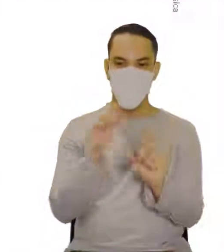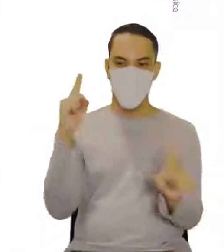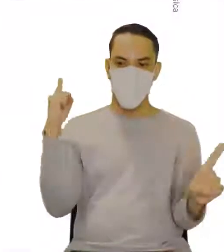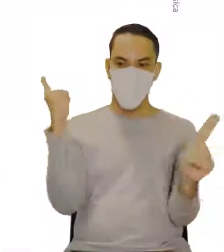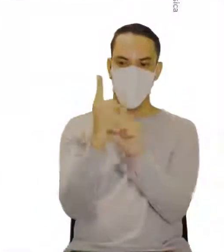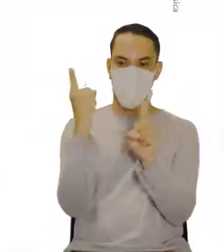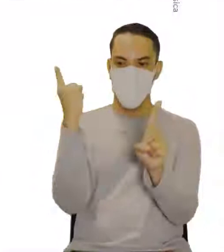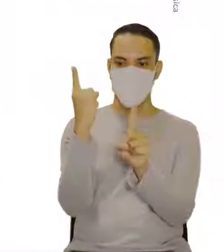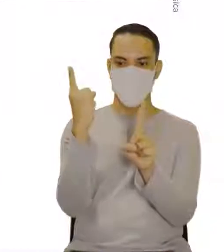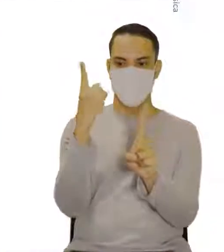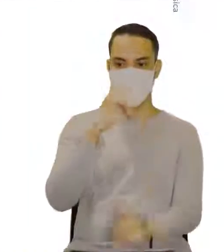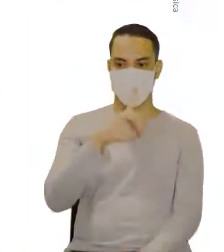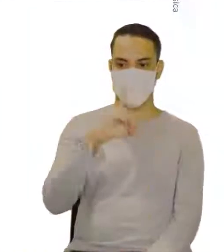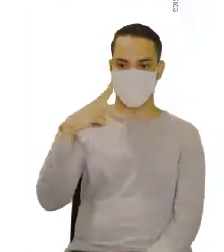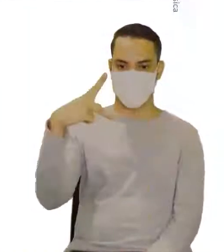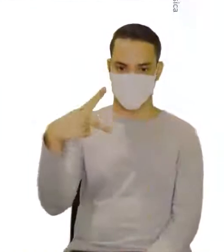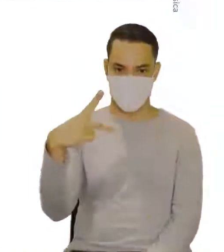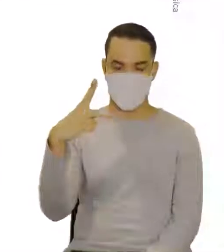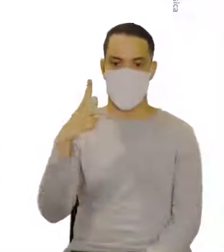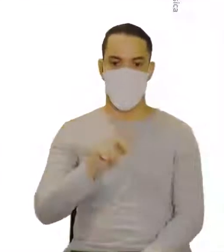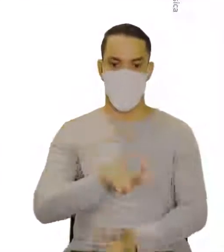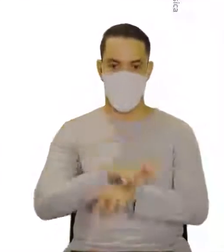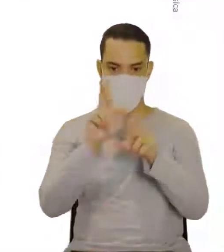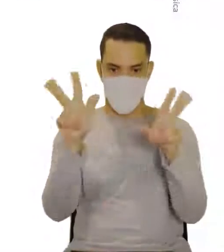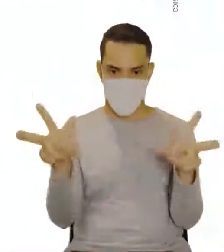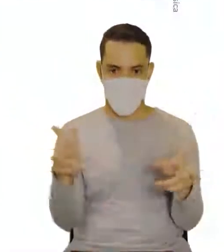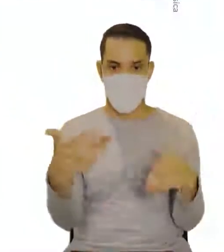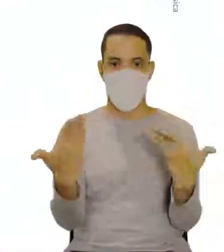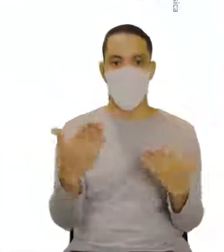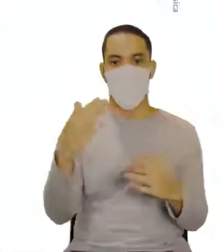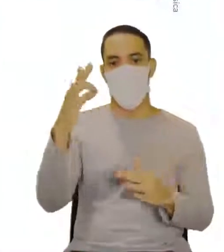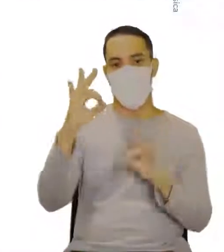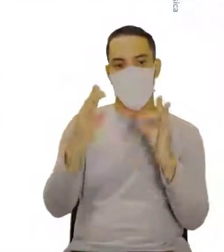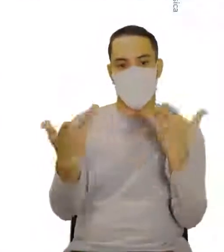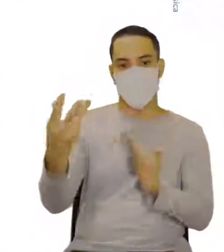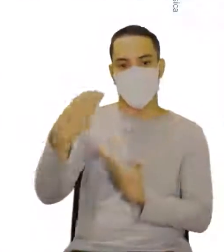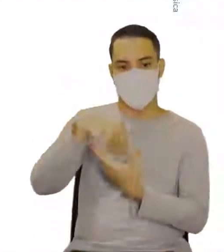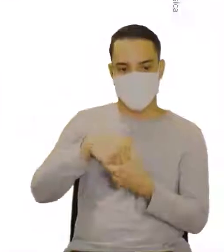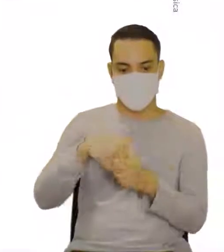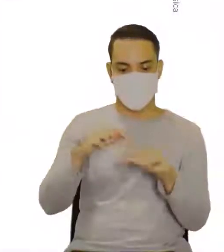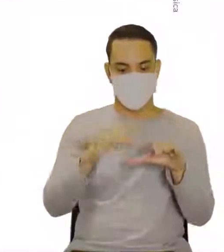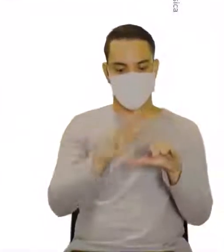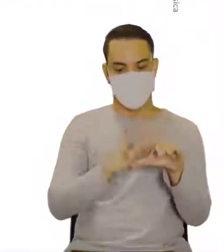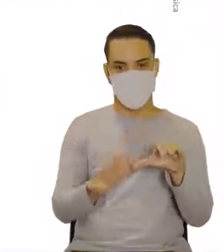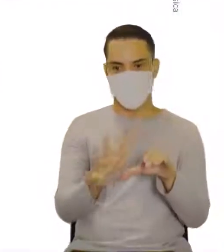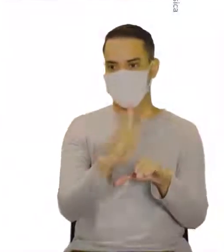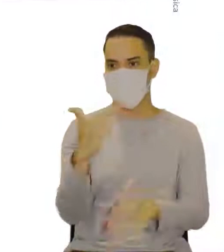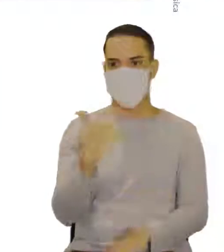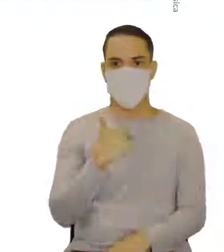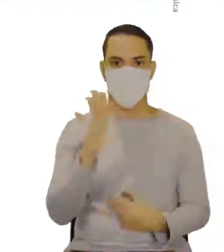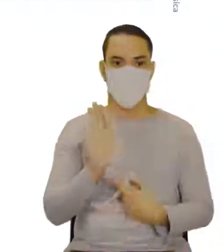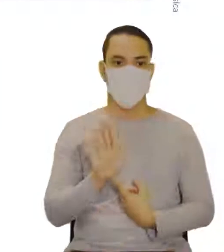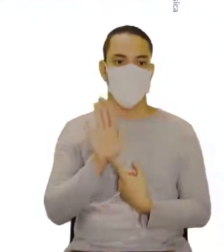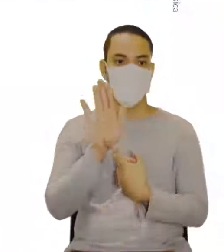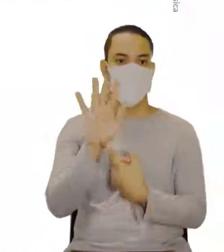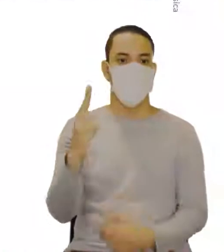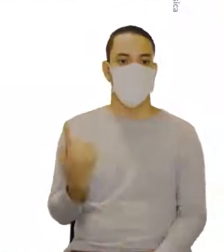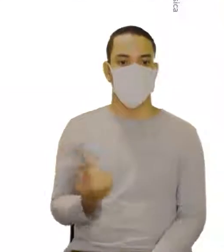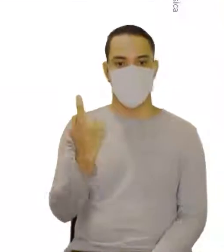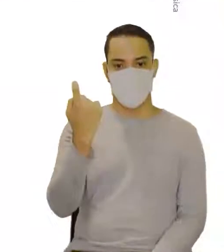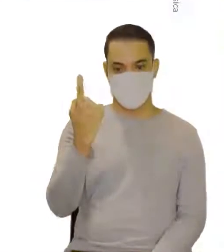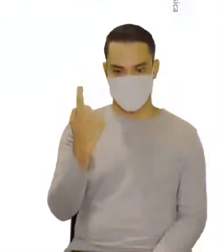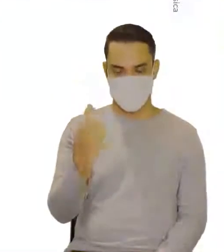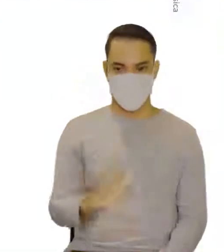encontrar a DDP, que é a diferença de potencial para um circuito, que não pode ser fornecida por apenas um